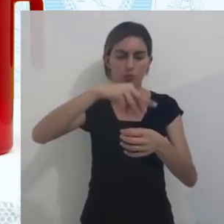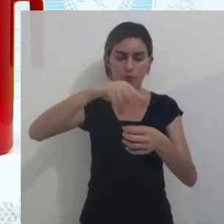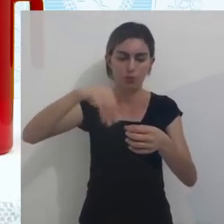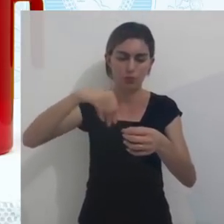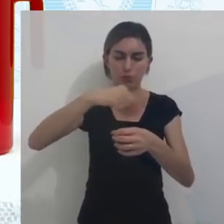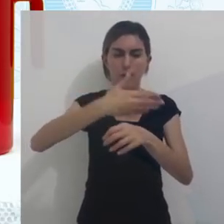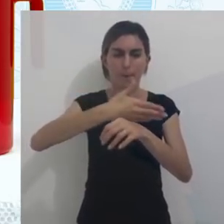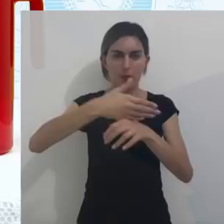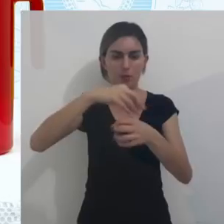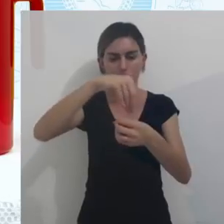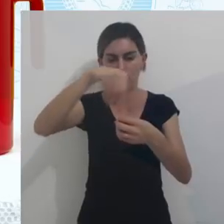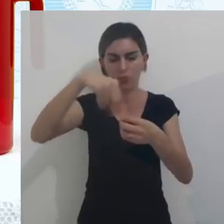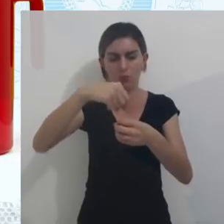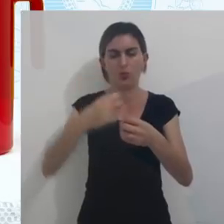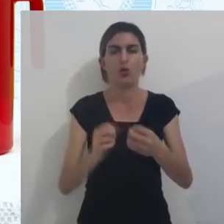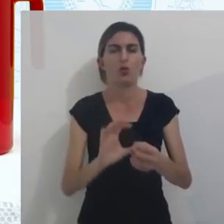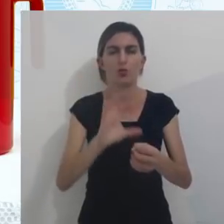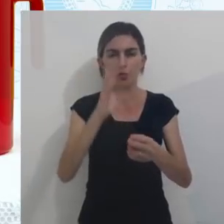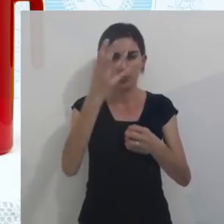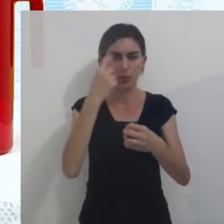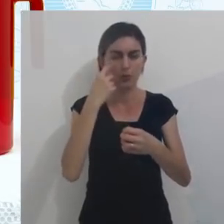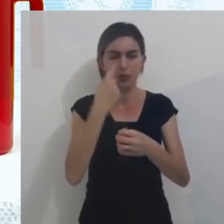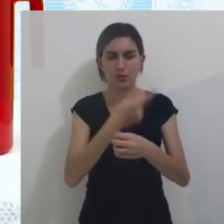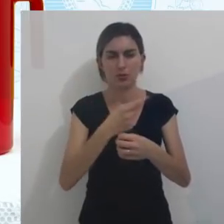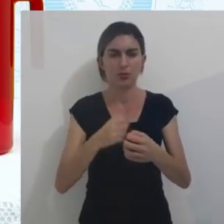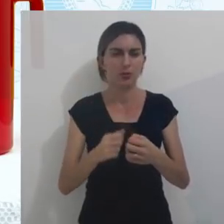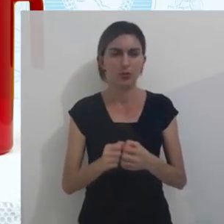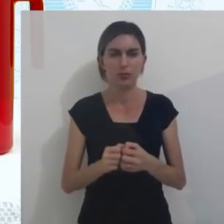para a gente ver essa reação acontecer.